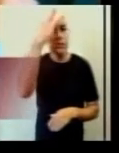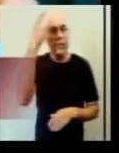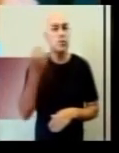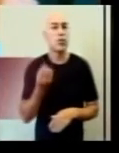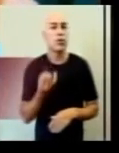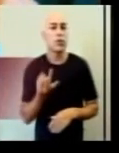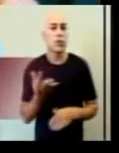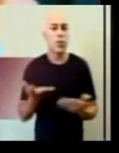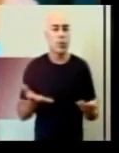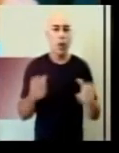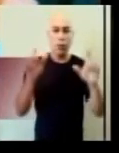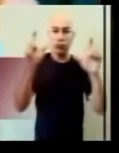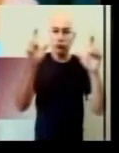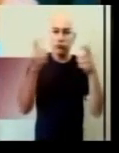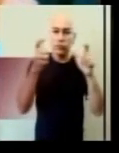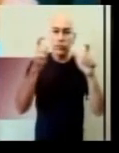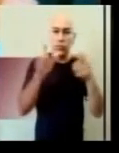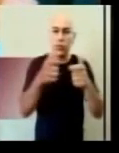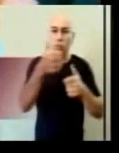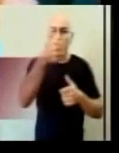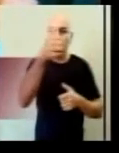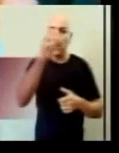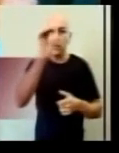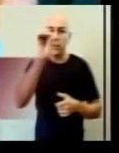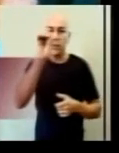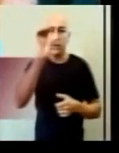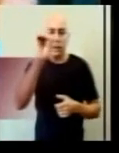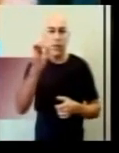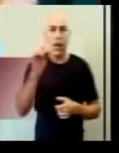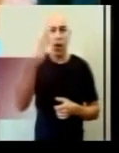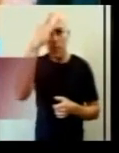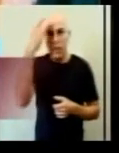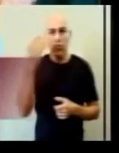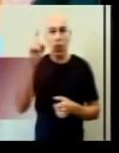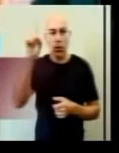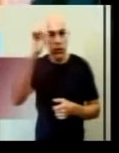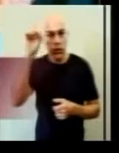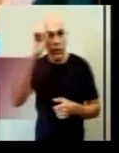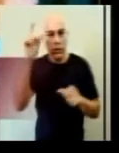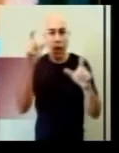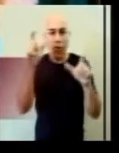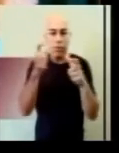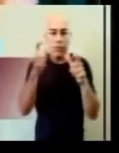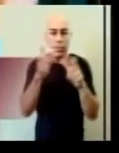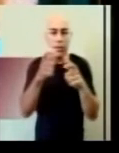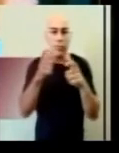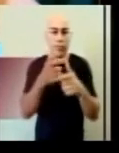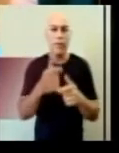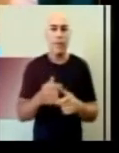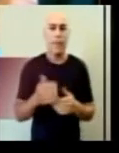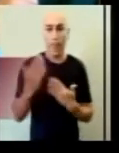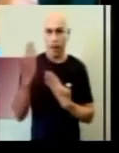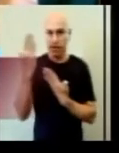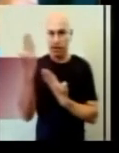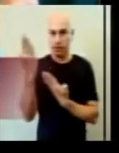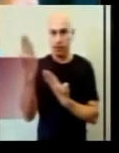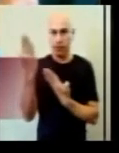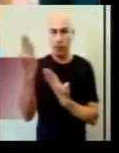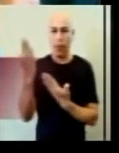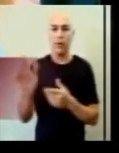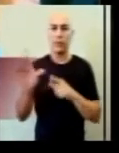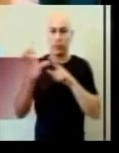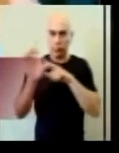uma queda de 100 casos de notificações por dia. No próximo slide você vai